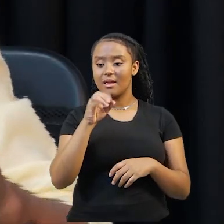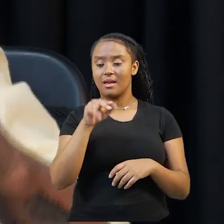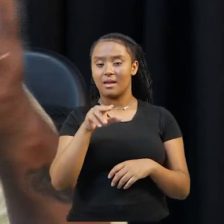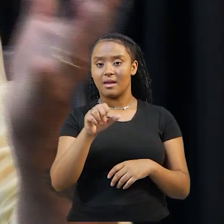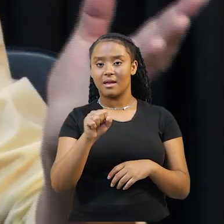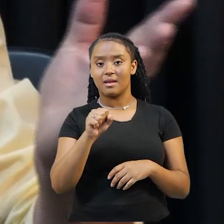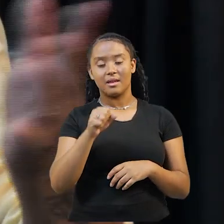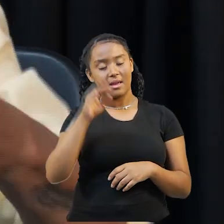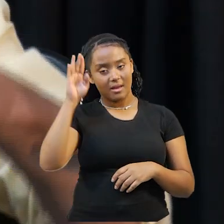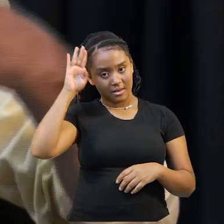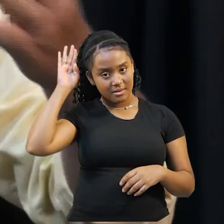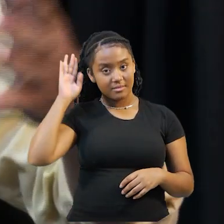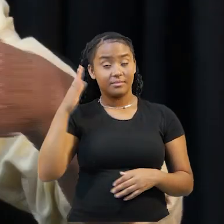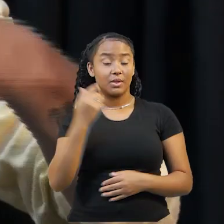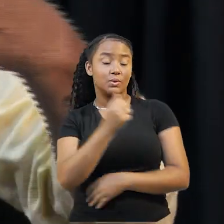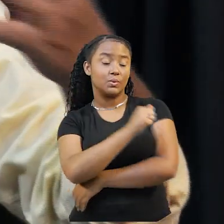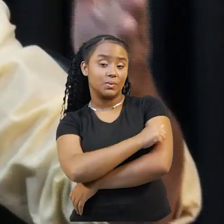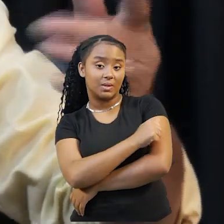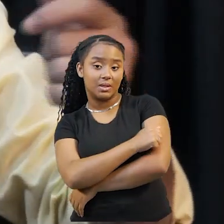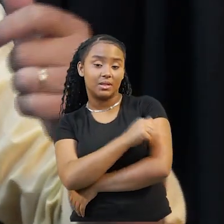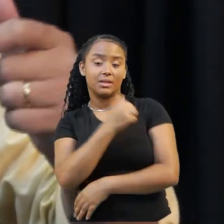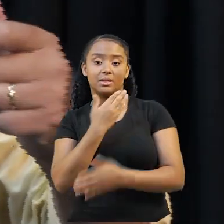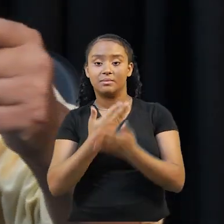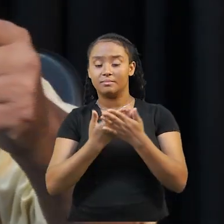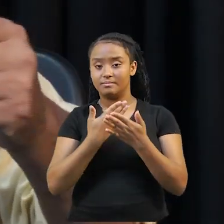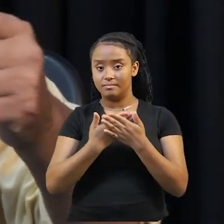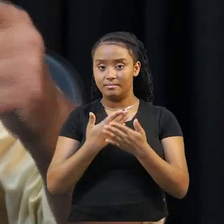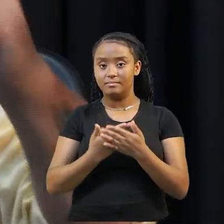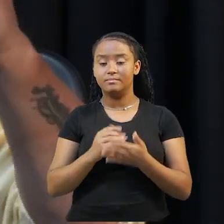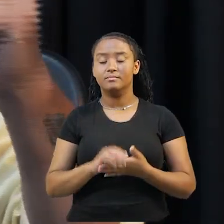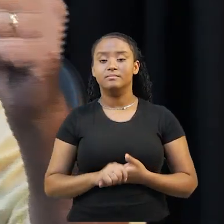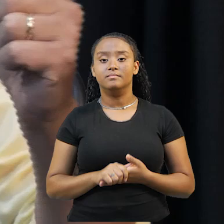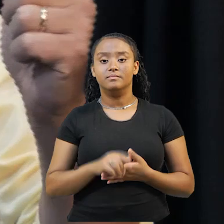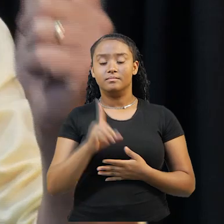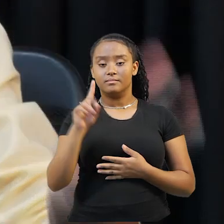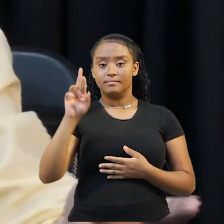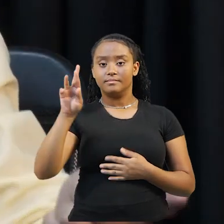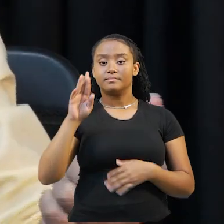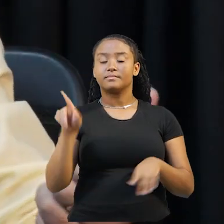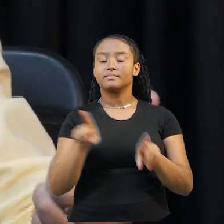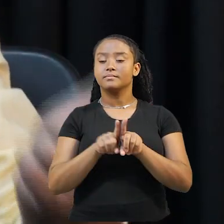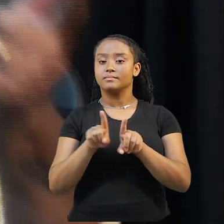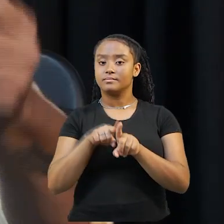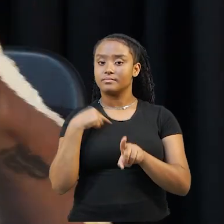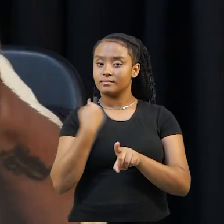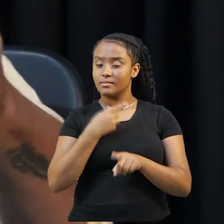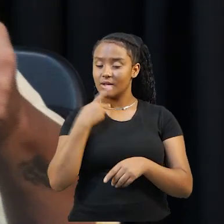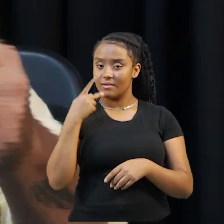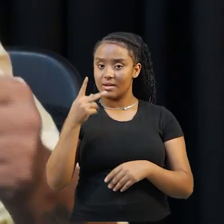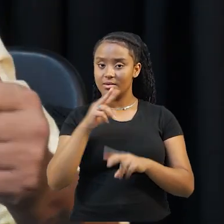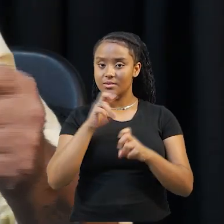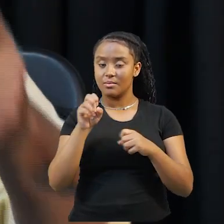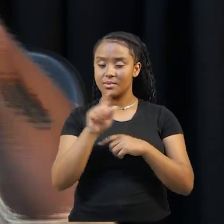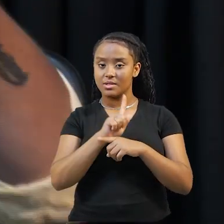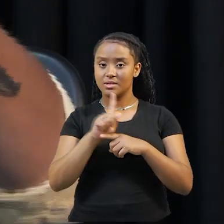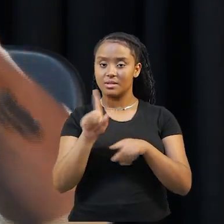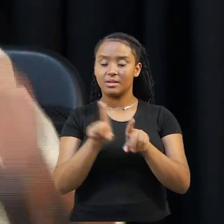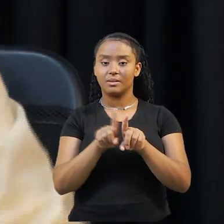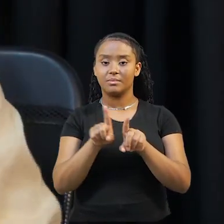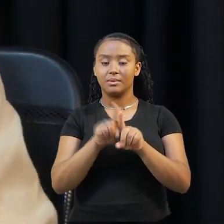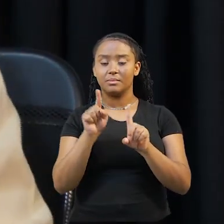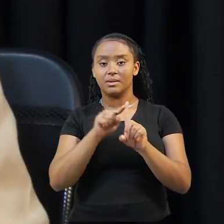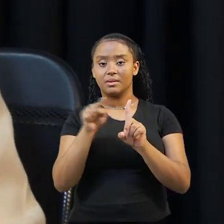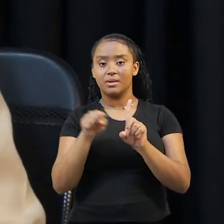acadêmica, estudante, mestranda, doutoranda, e vamos falar também de gestão e de maternidade.